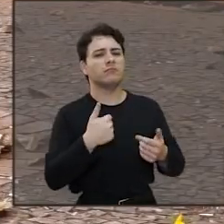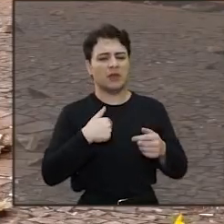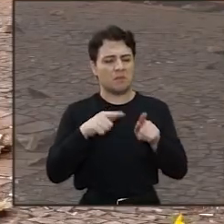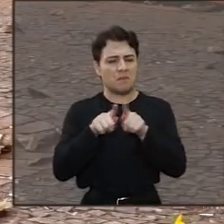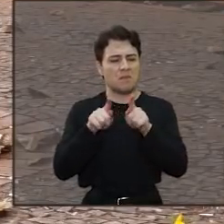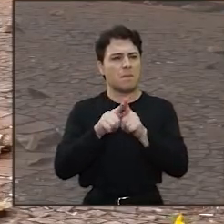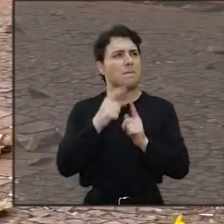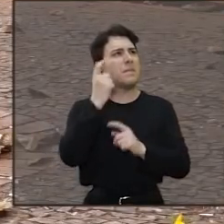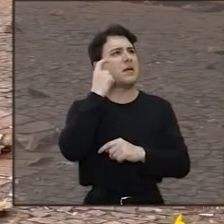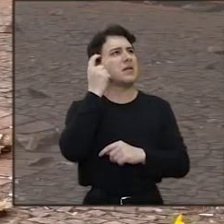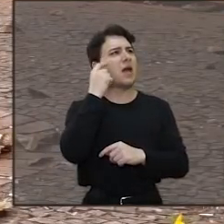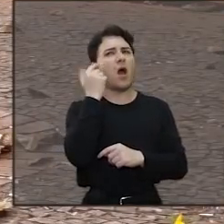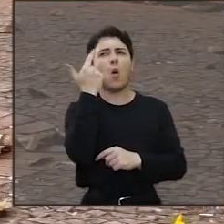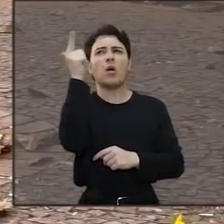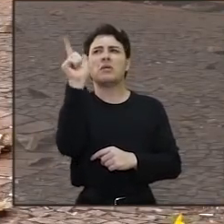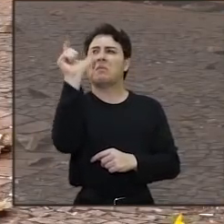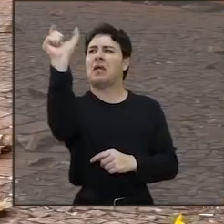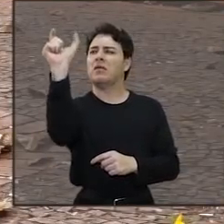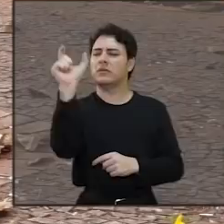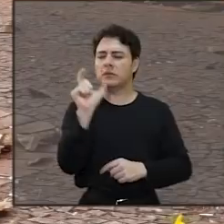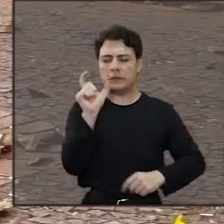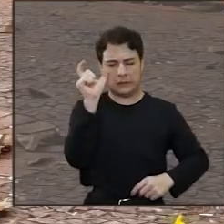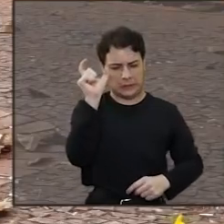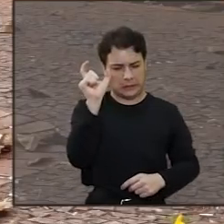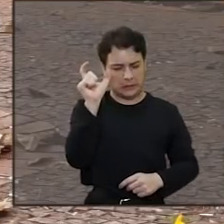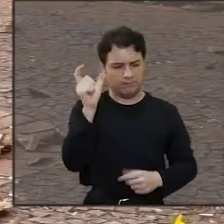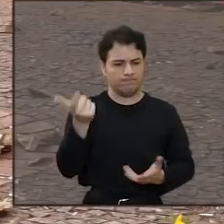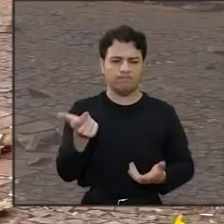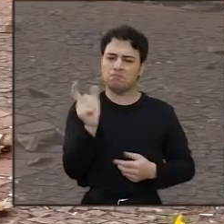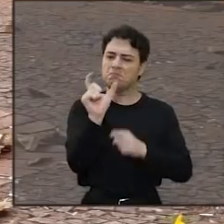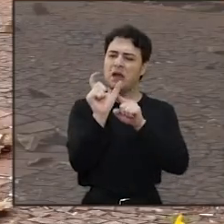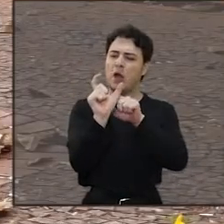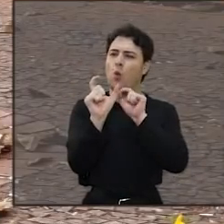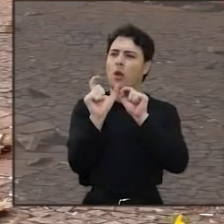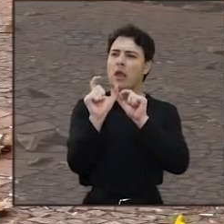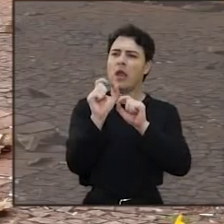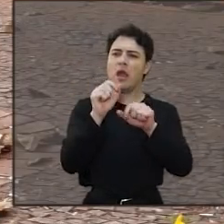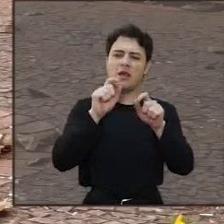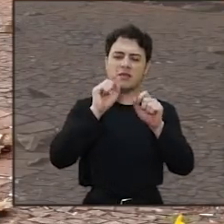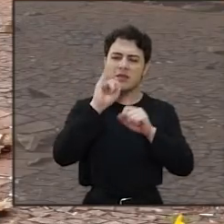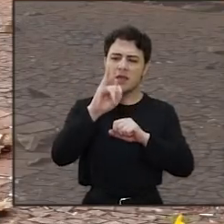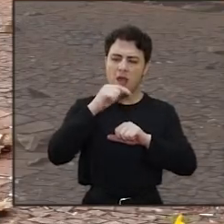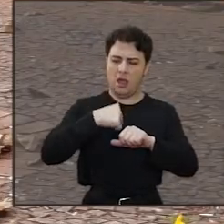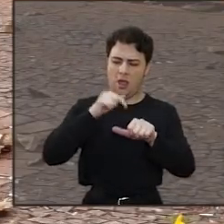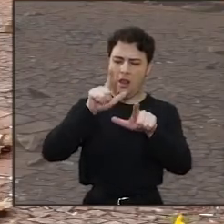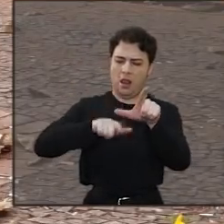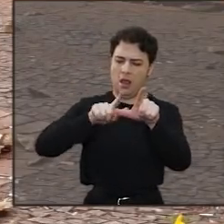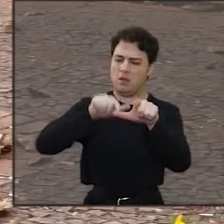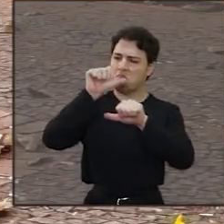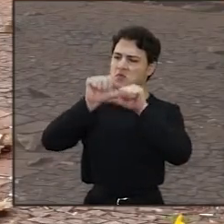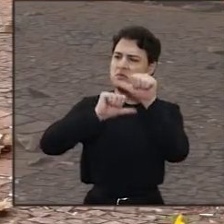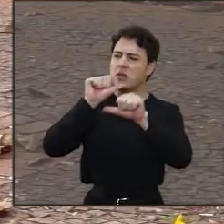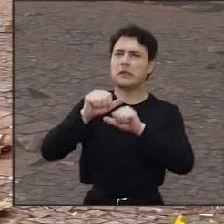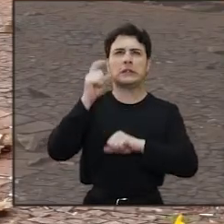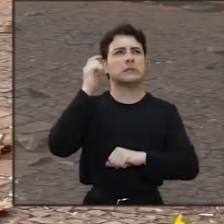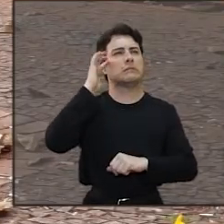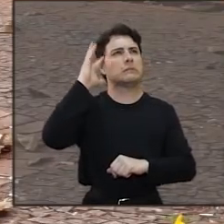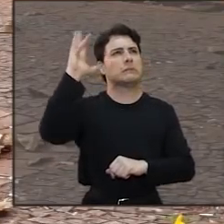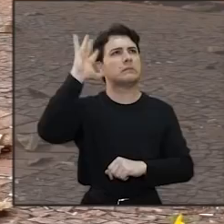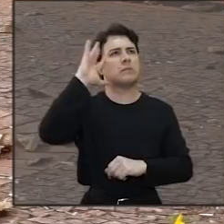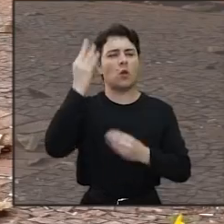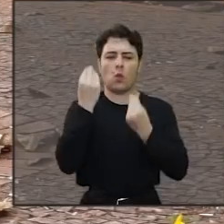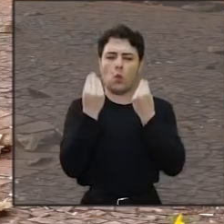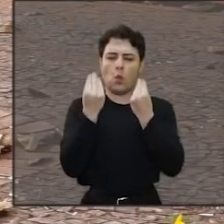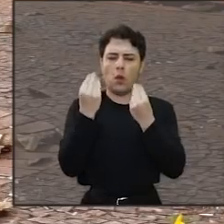mesmo eu estava pensando numa outra que era capenga, veio a palavra capenga na minha cabeça, aí eu falei, nossa, capenga, eu posso mudar uma vogal, virar capanga,